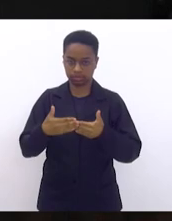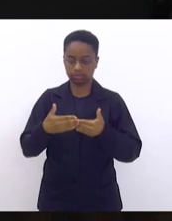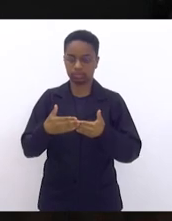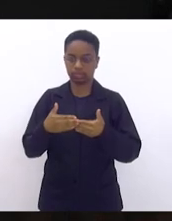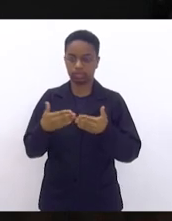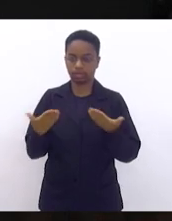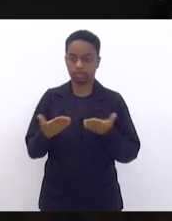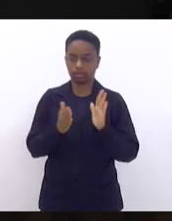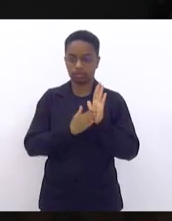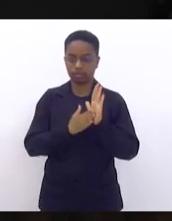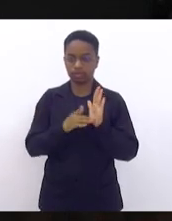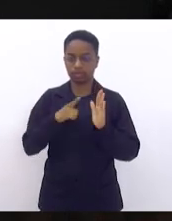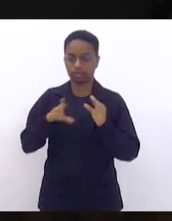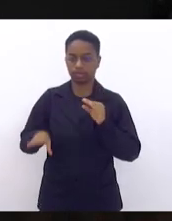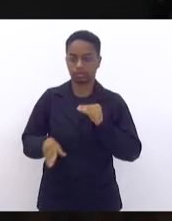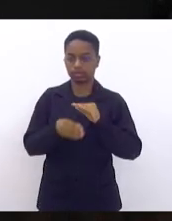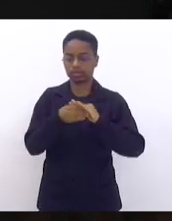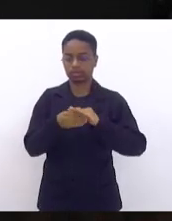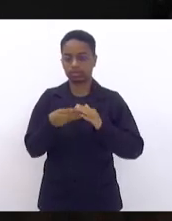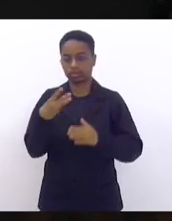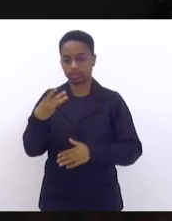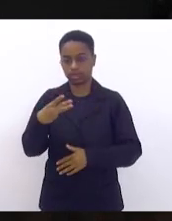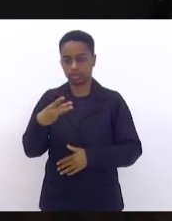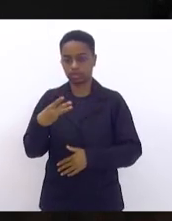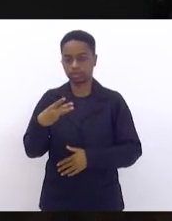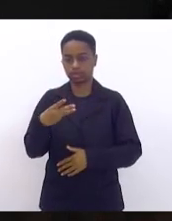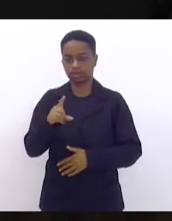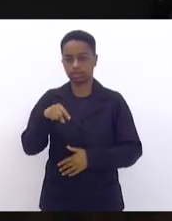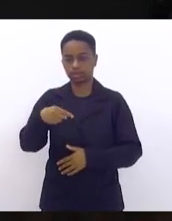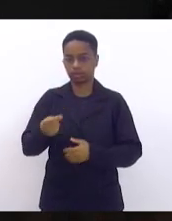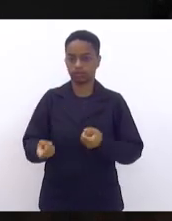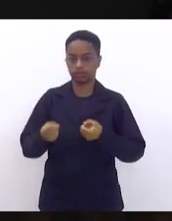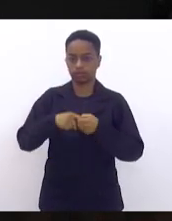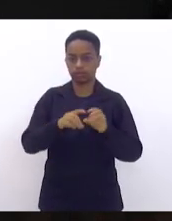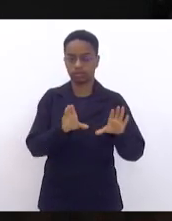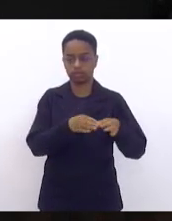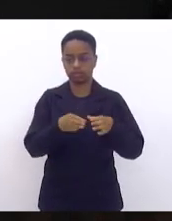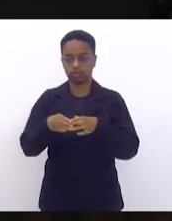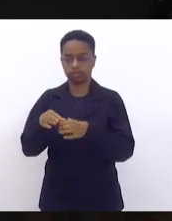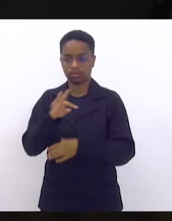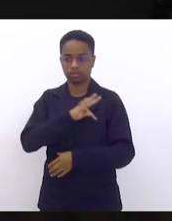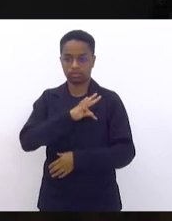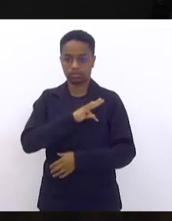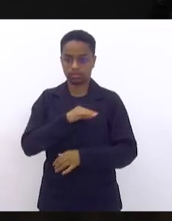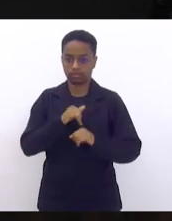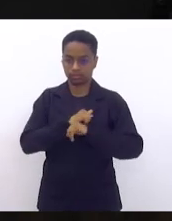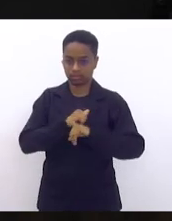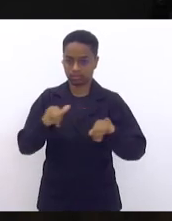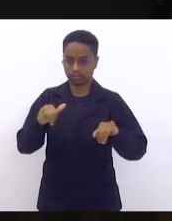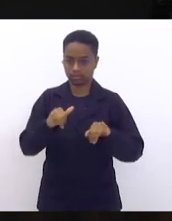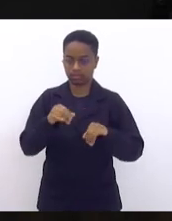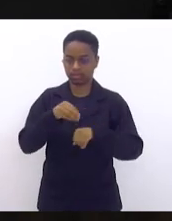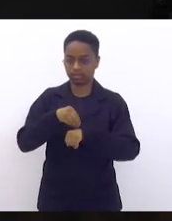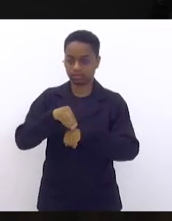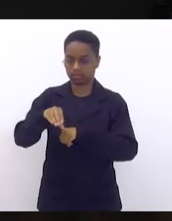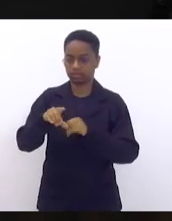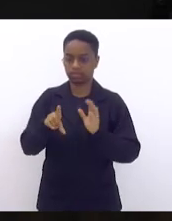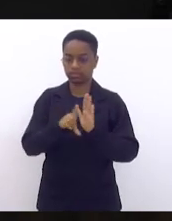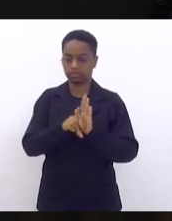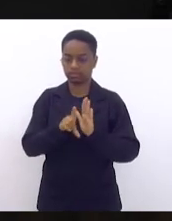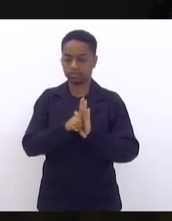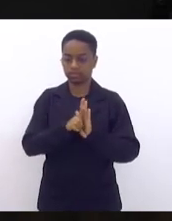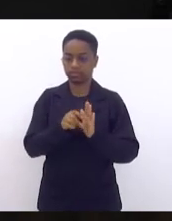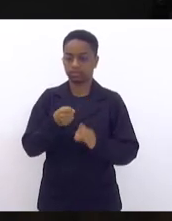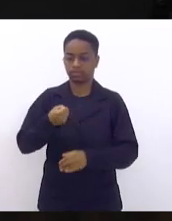presente proposta recebeu 3 emendas e retorna às comissões técnicas. Anuncio Indicação